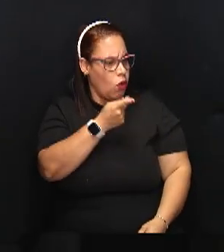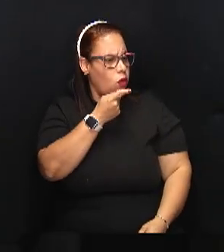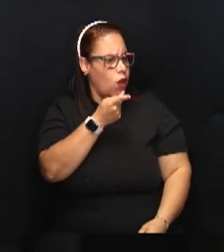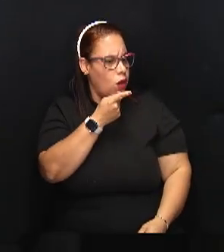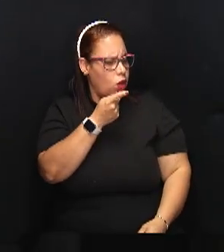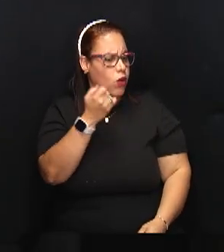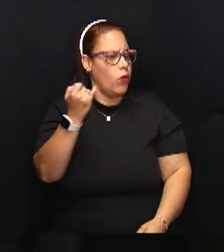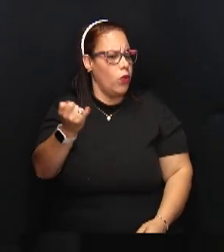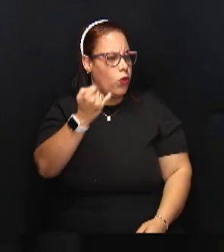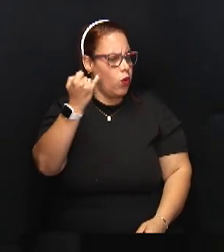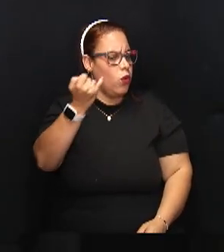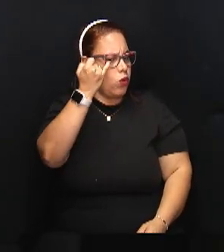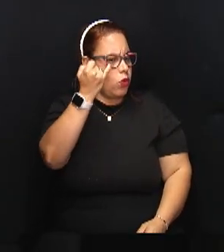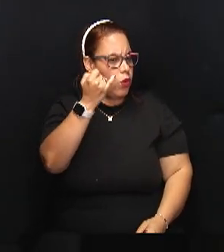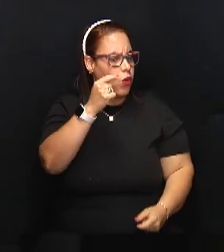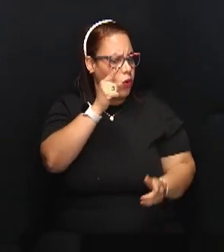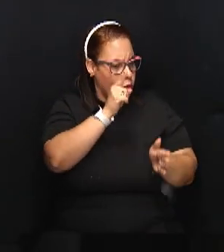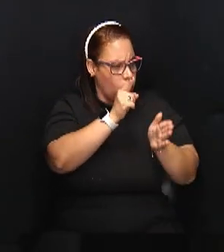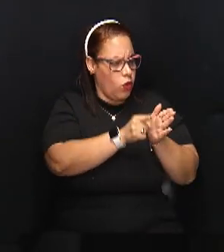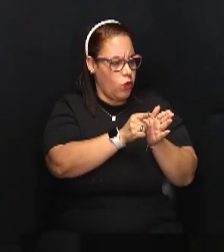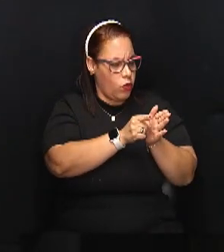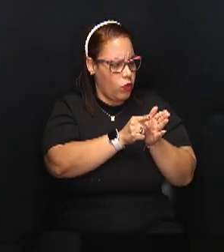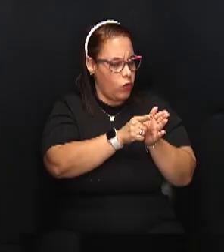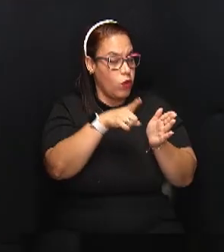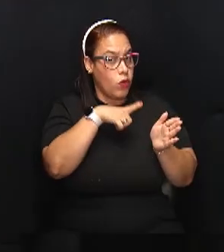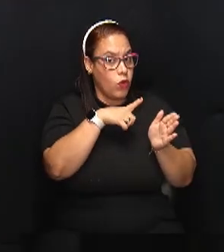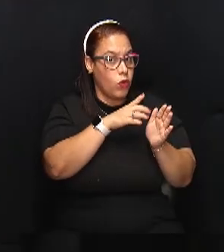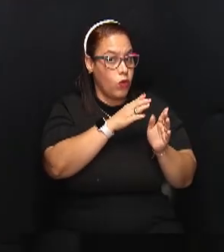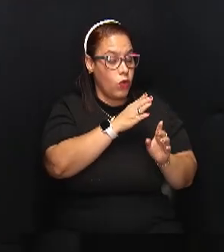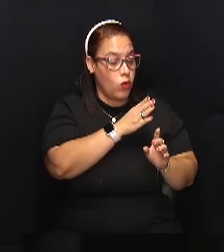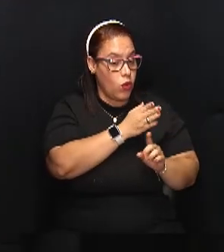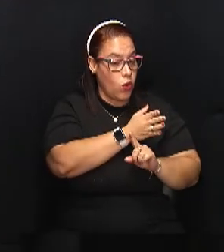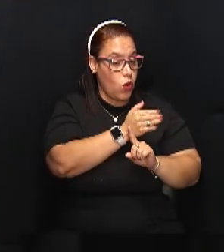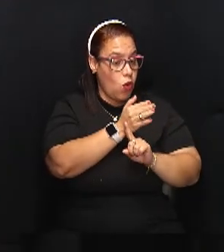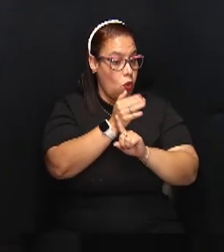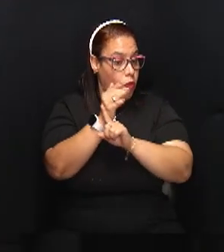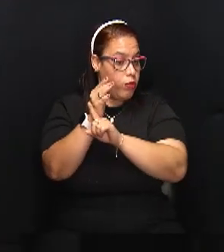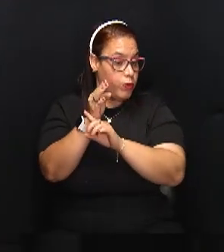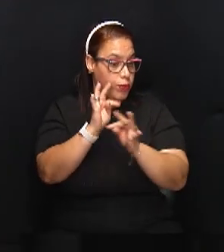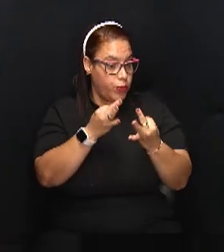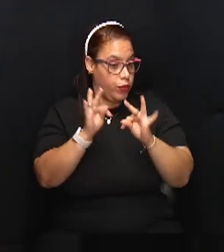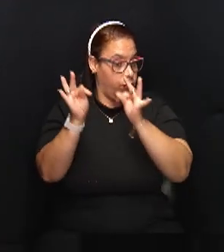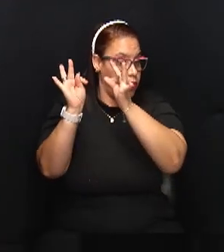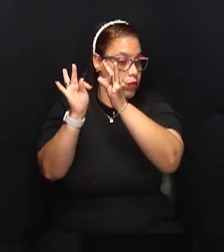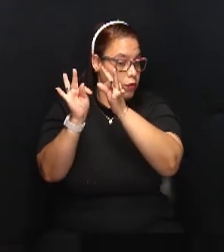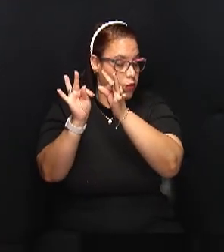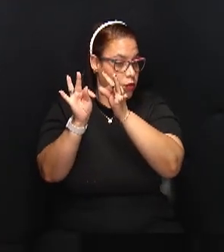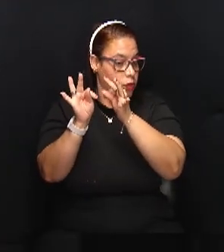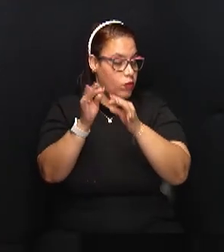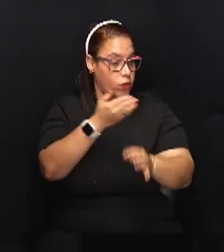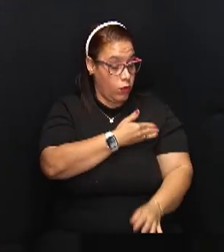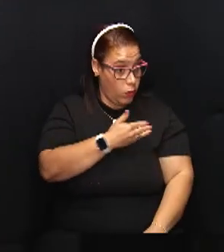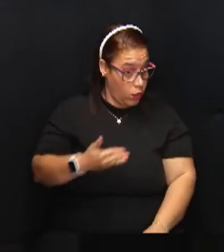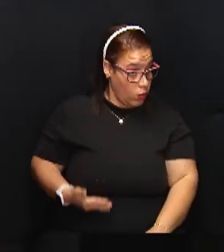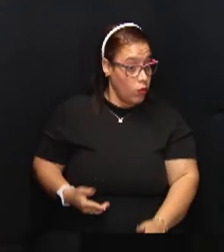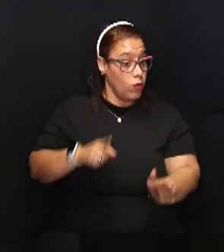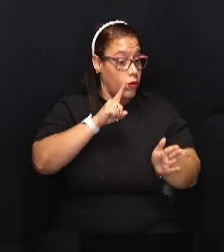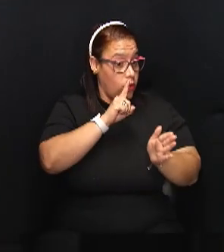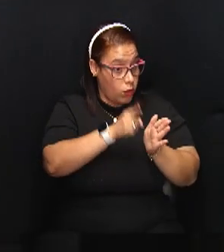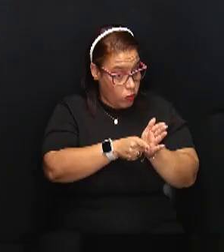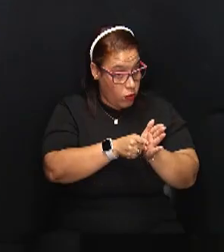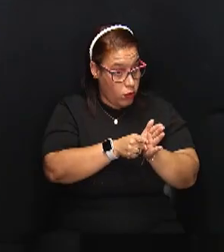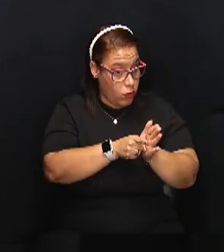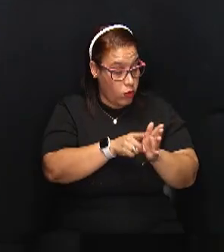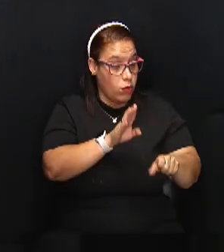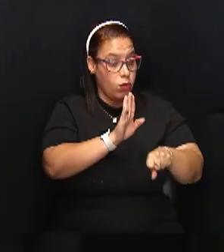da importância desse diagnóstico e de a gente ter essa tecnologia agora à disposição da rede pública para esses diagnósticos